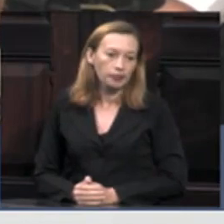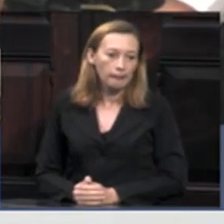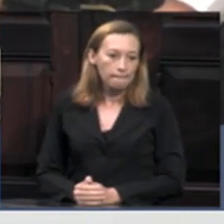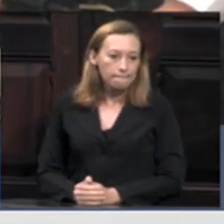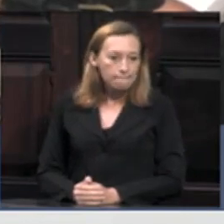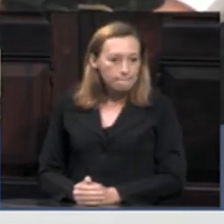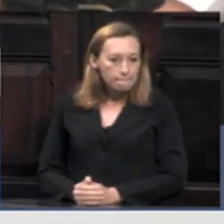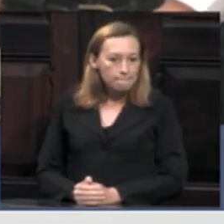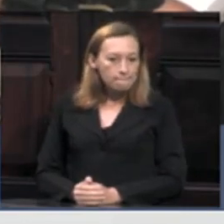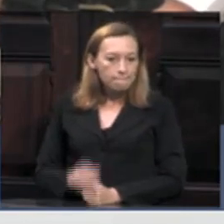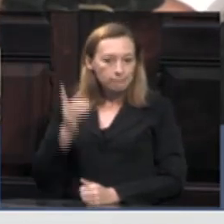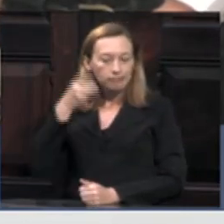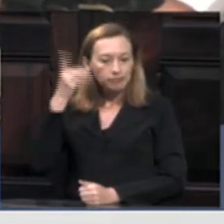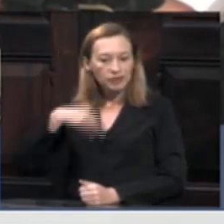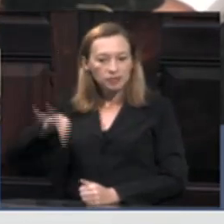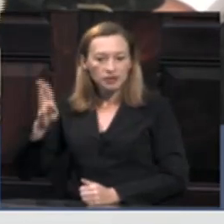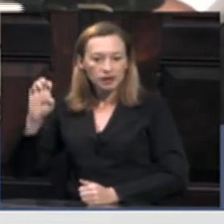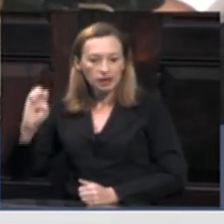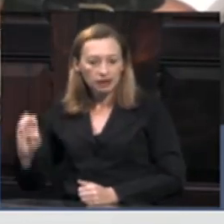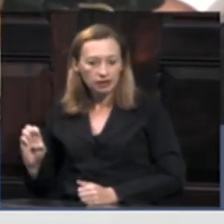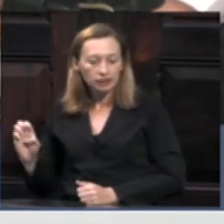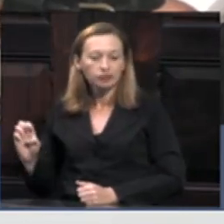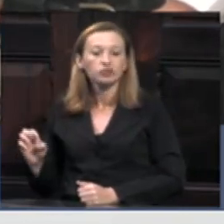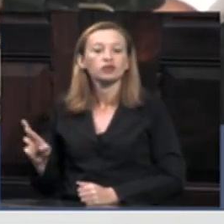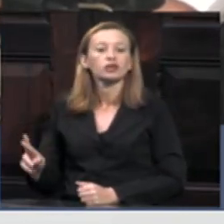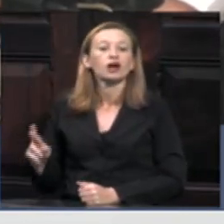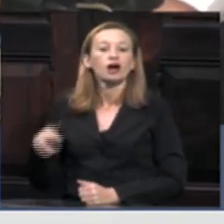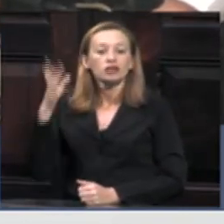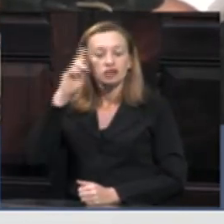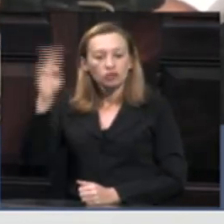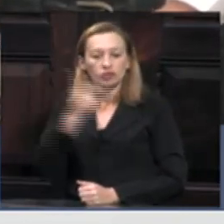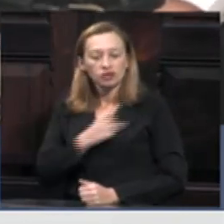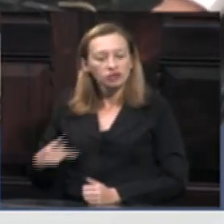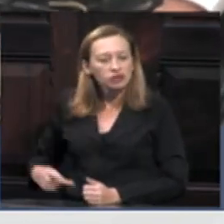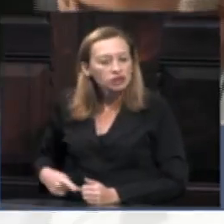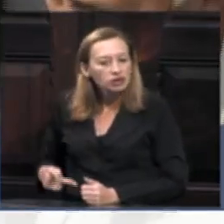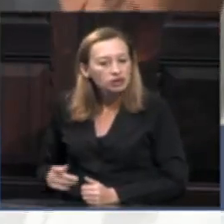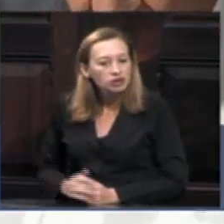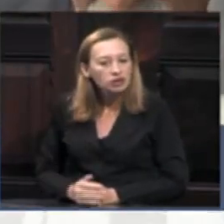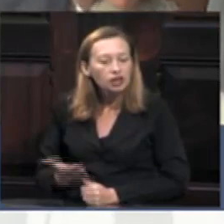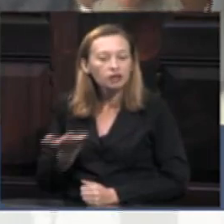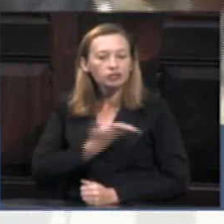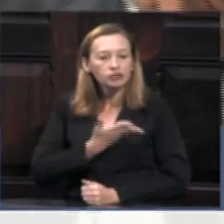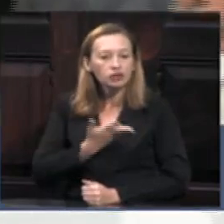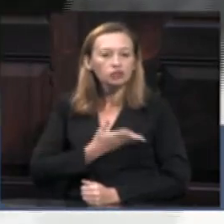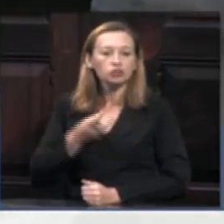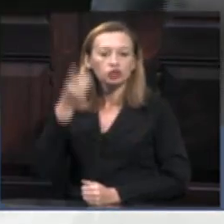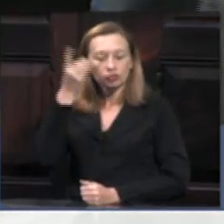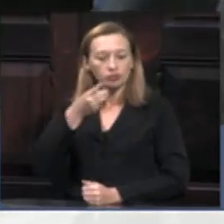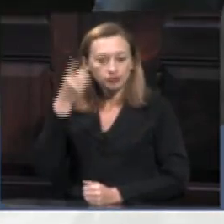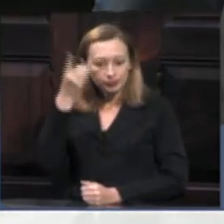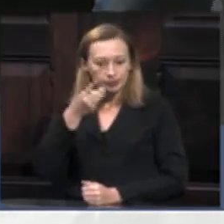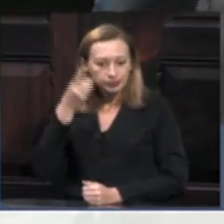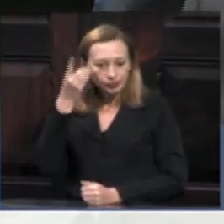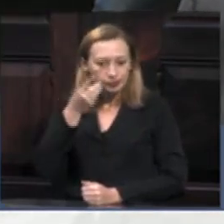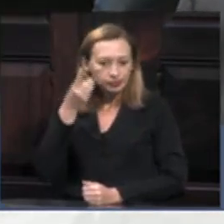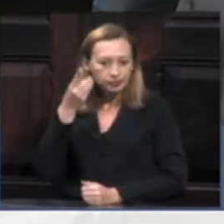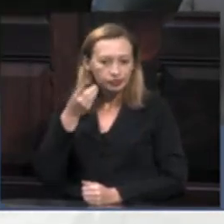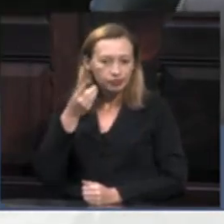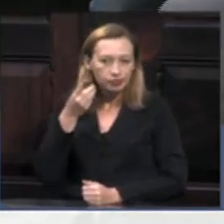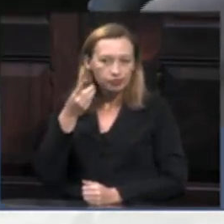Deputado Carlos Binck, por favor. Presidente, colegas deputados,